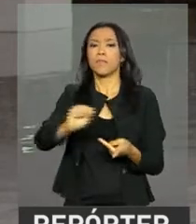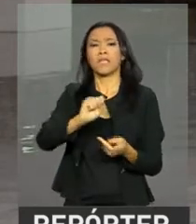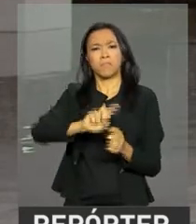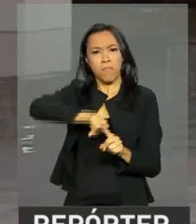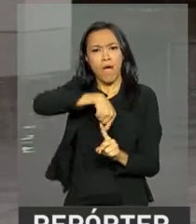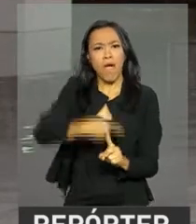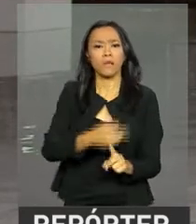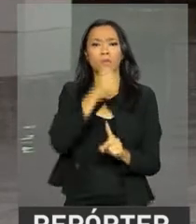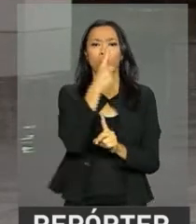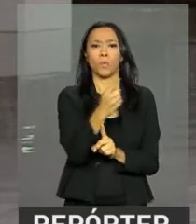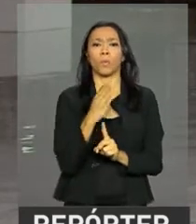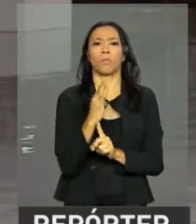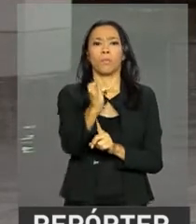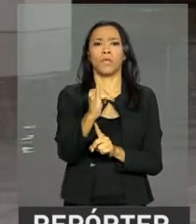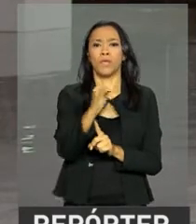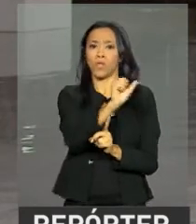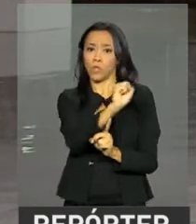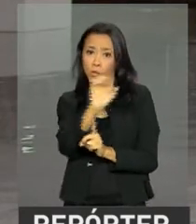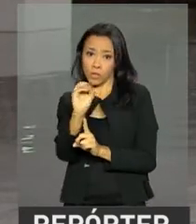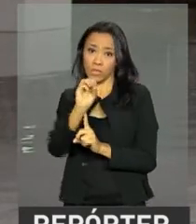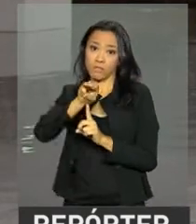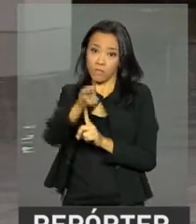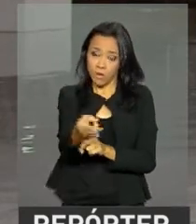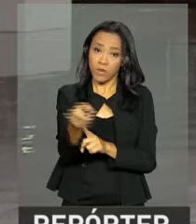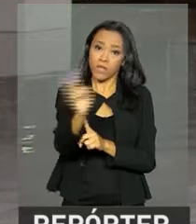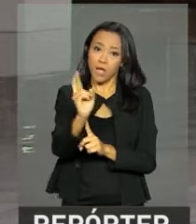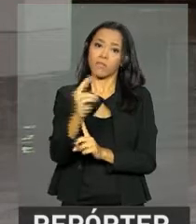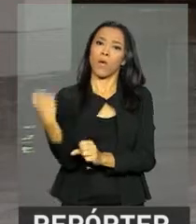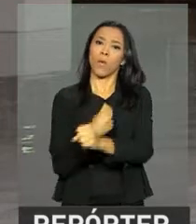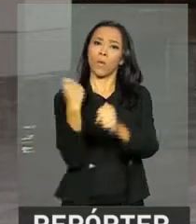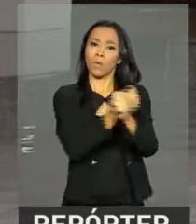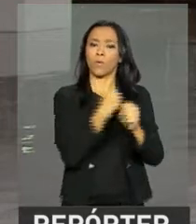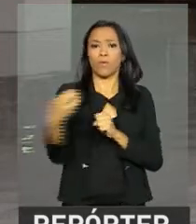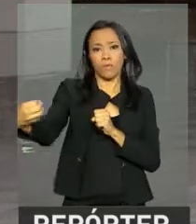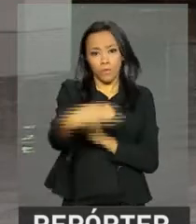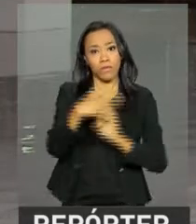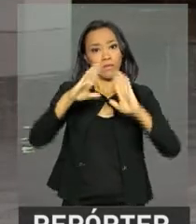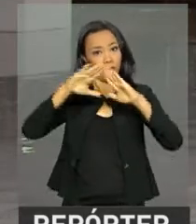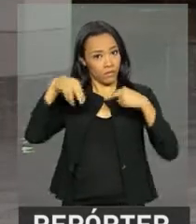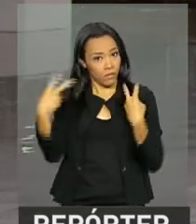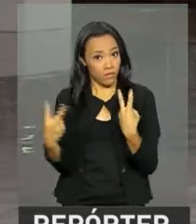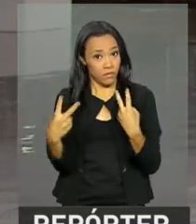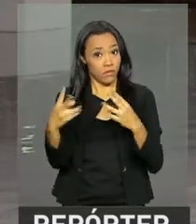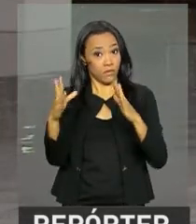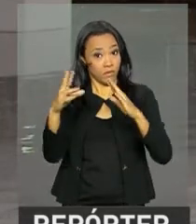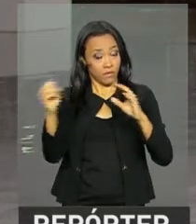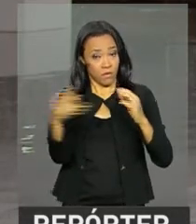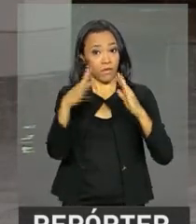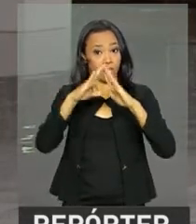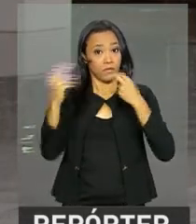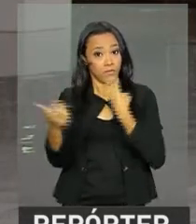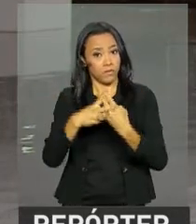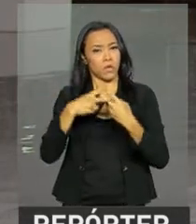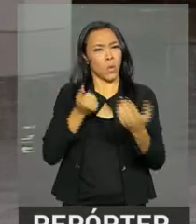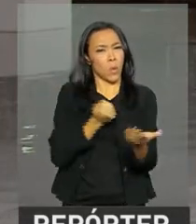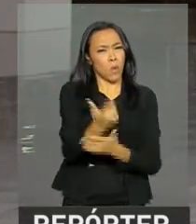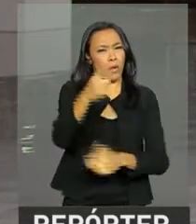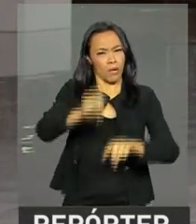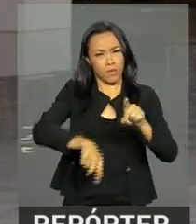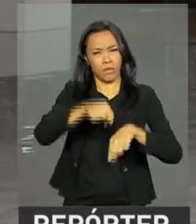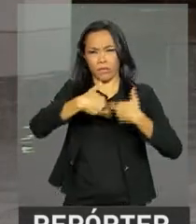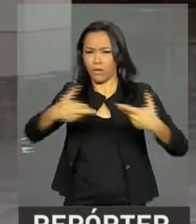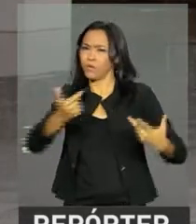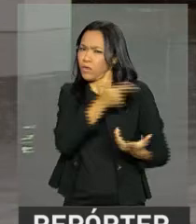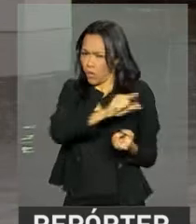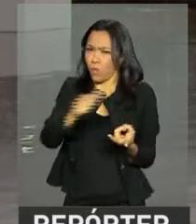e oitocentos milhões de reais para a construção de novos presídios aquisição de equipamentos e outros gastos além disso o